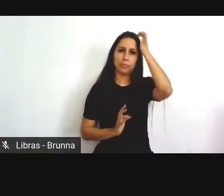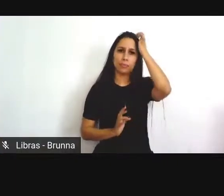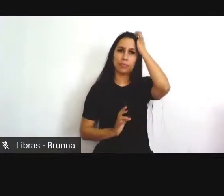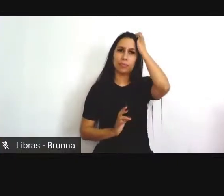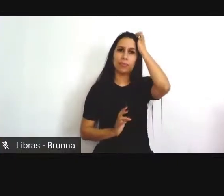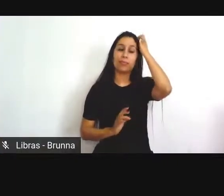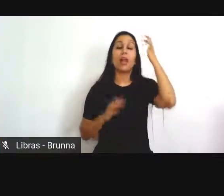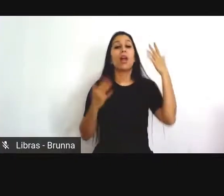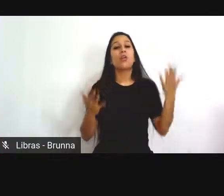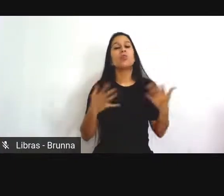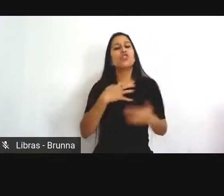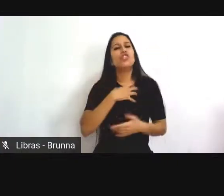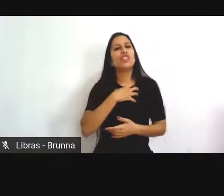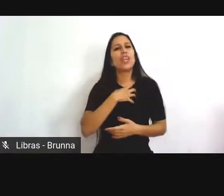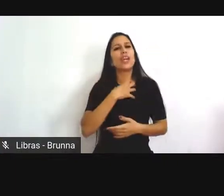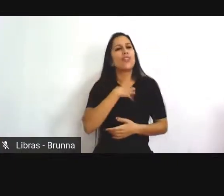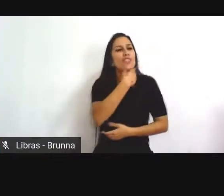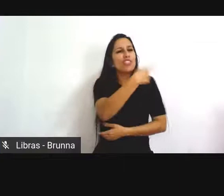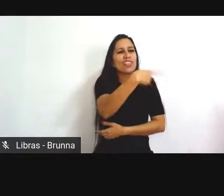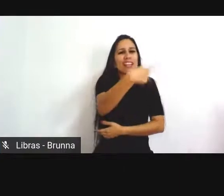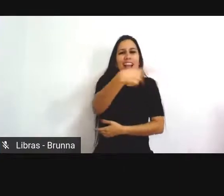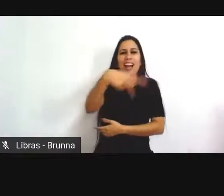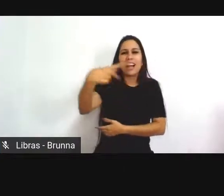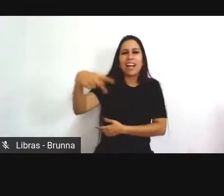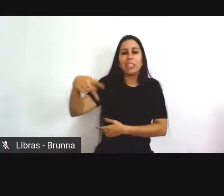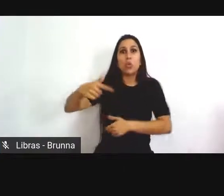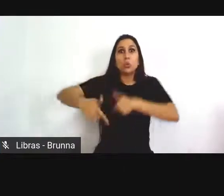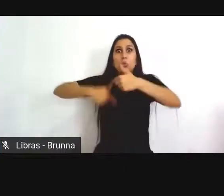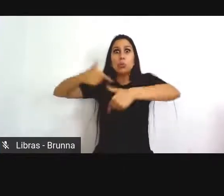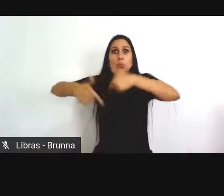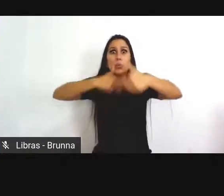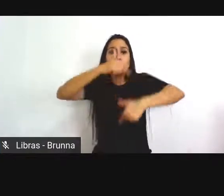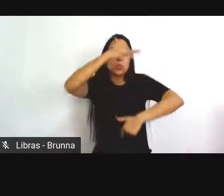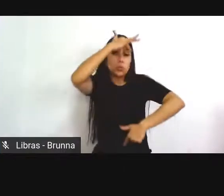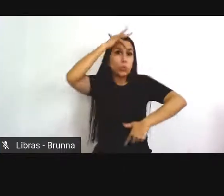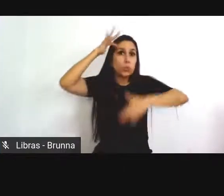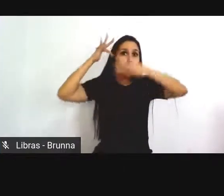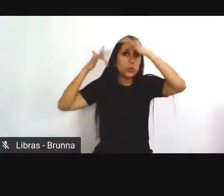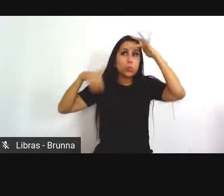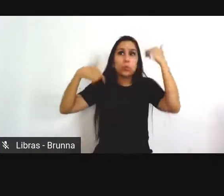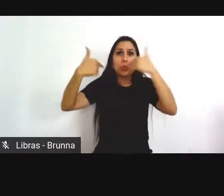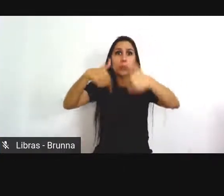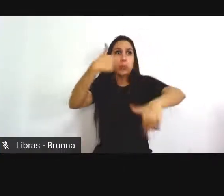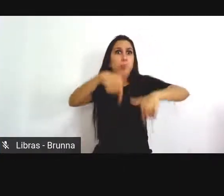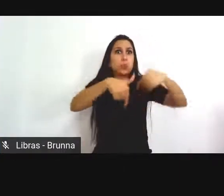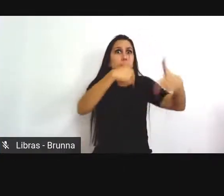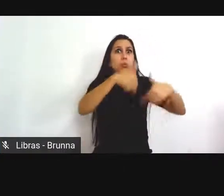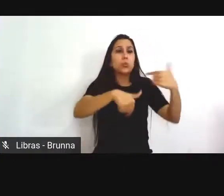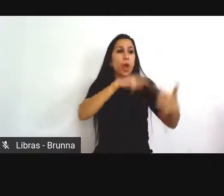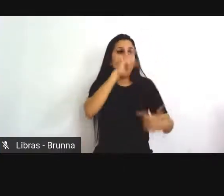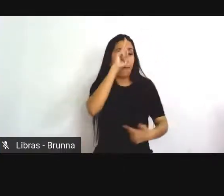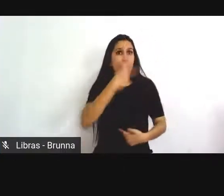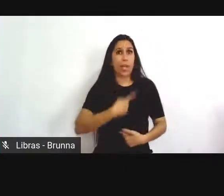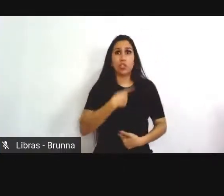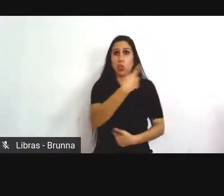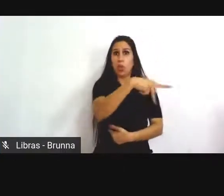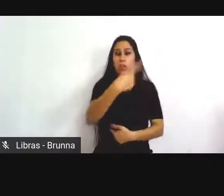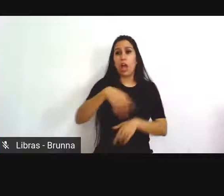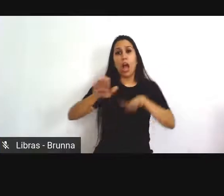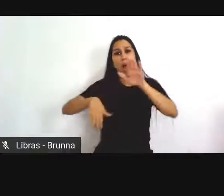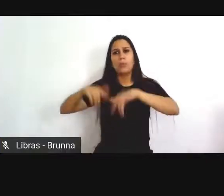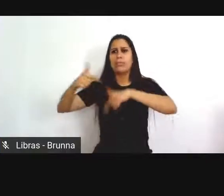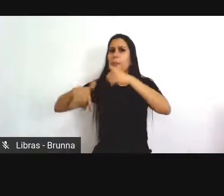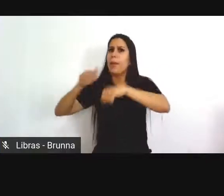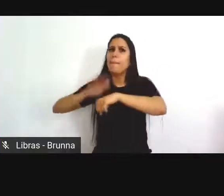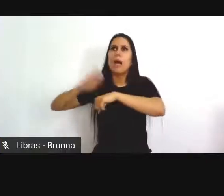A loucura da rotina de cada um é individual. Né? Para alguns é o fim de semana, para outros é